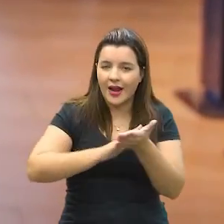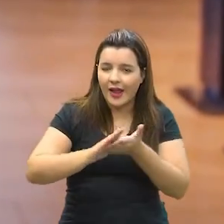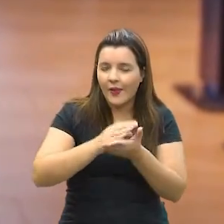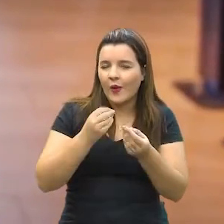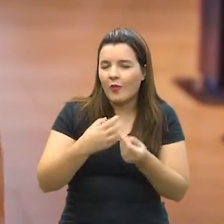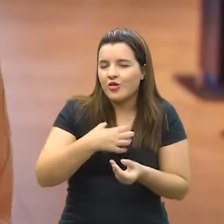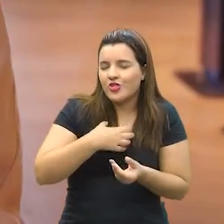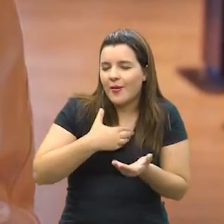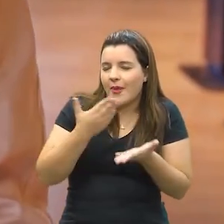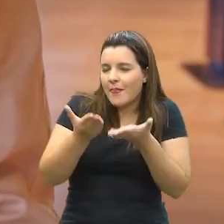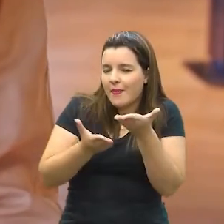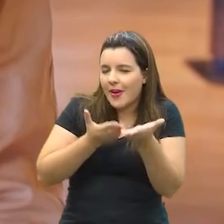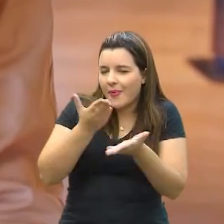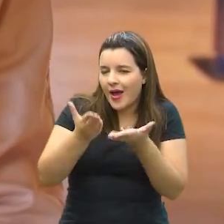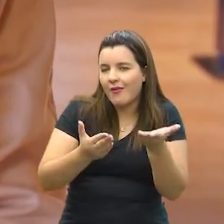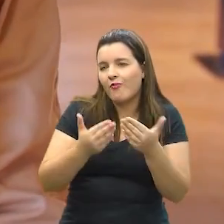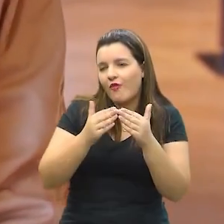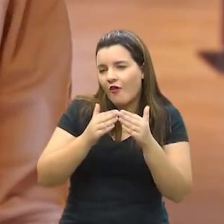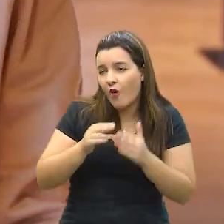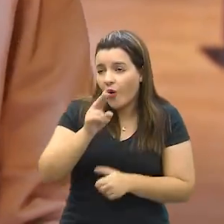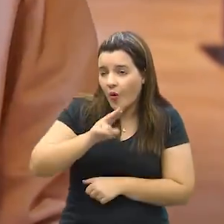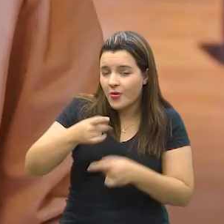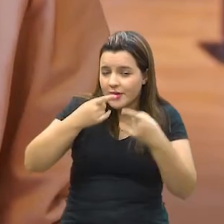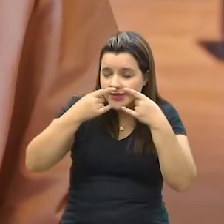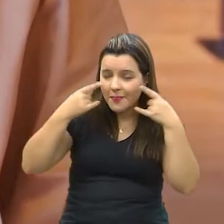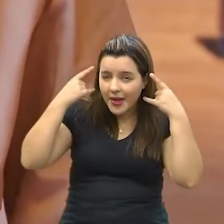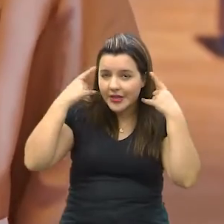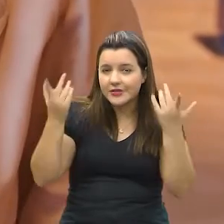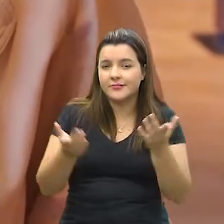Então, como que eu lido com essa situação?